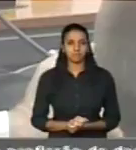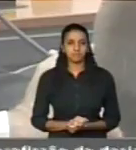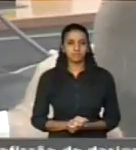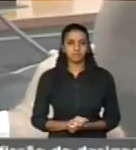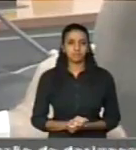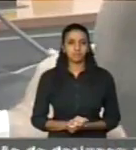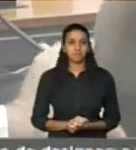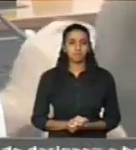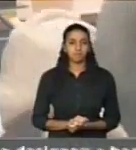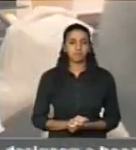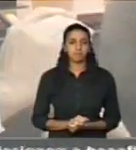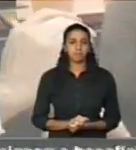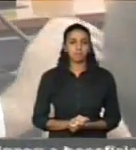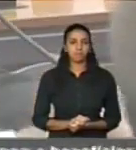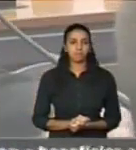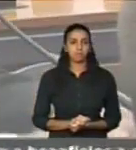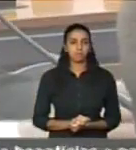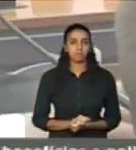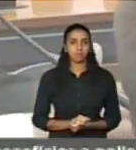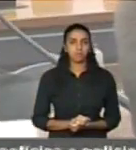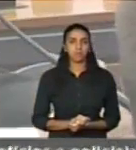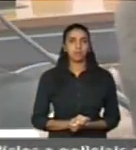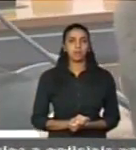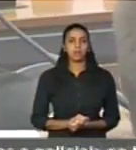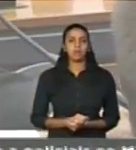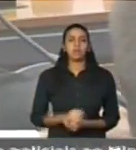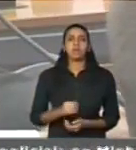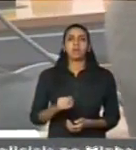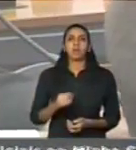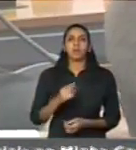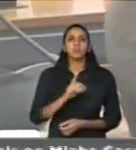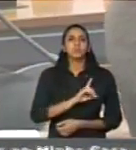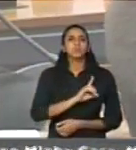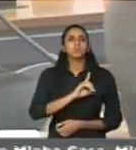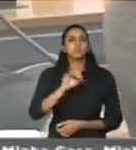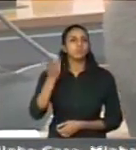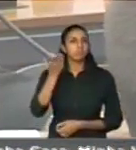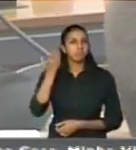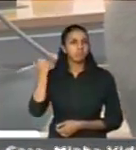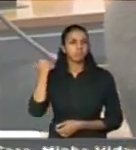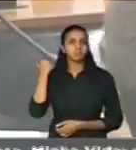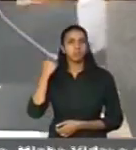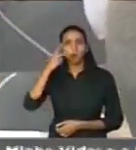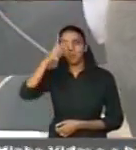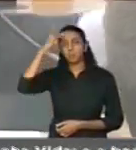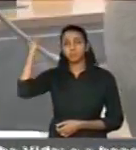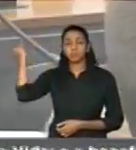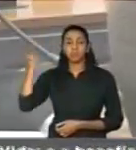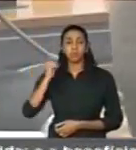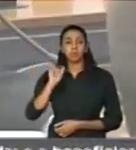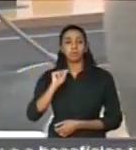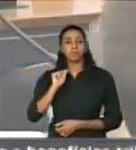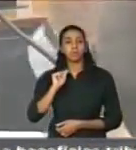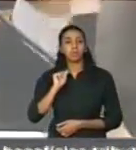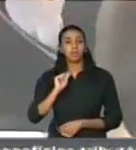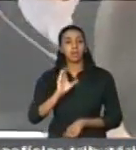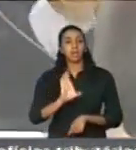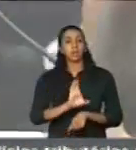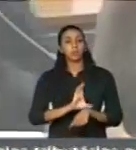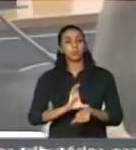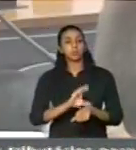ao ouvir aqui, senhor ministro, ao ouvir um dia aqui, alguém dizer que tínhamos tirado da nossa Constituição